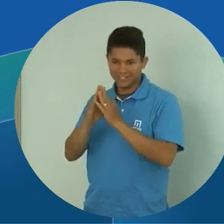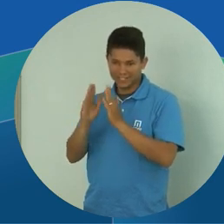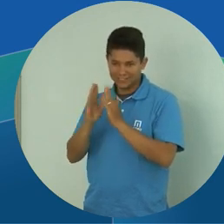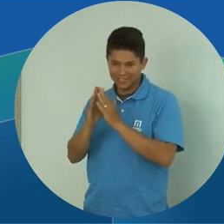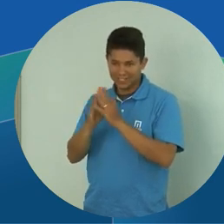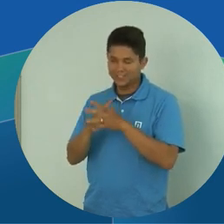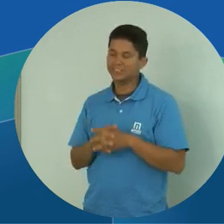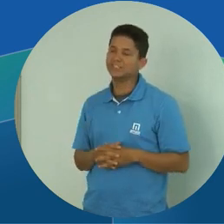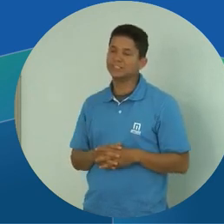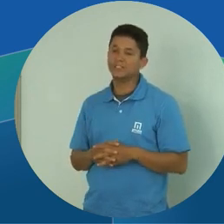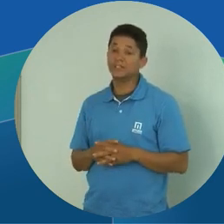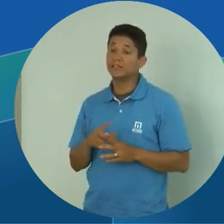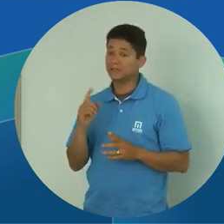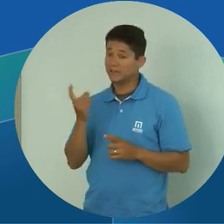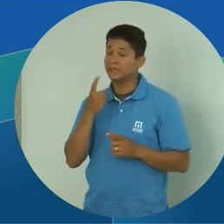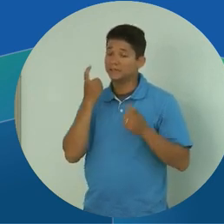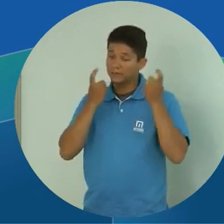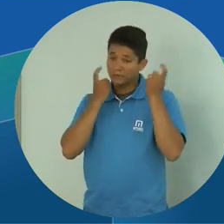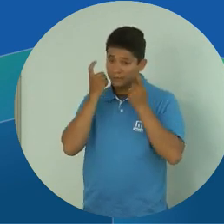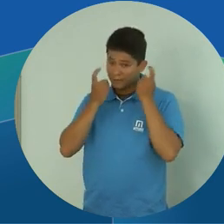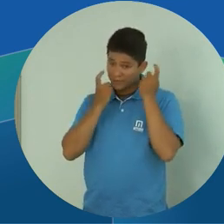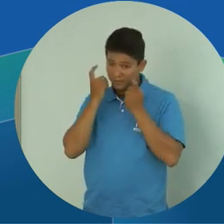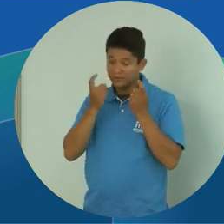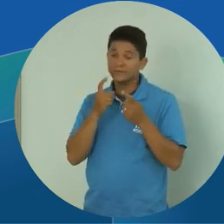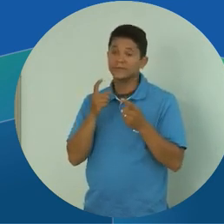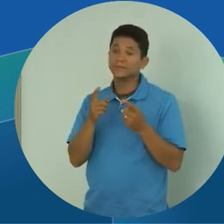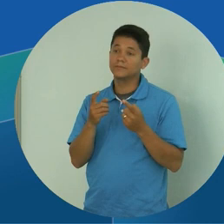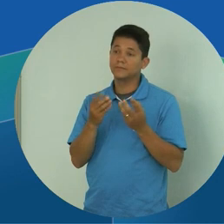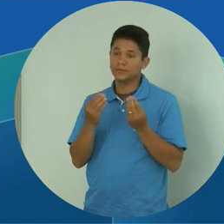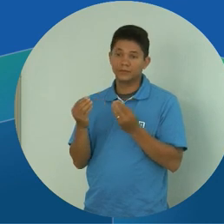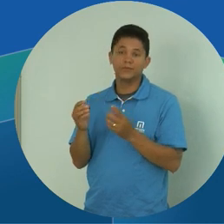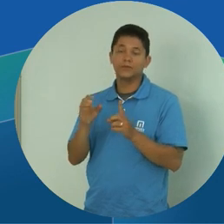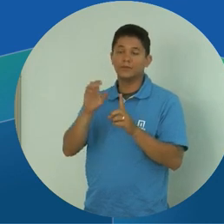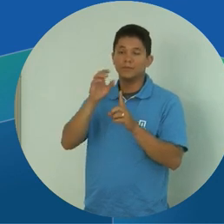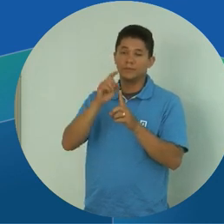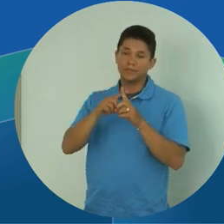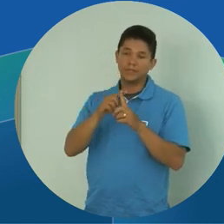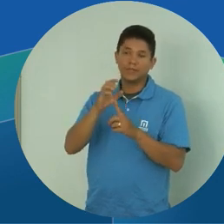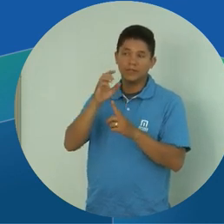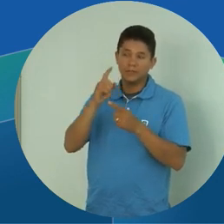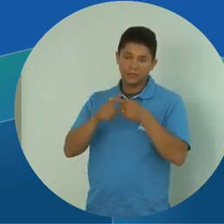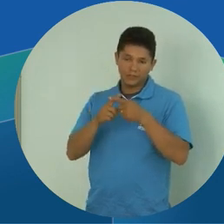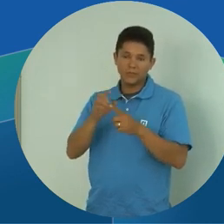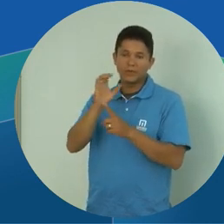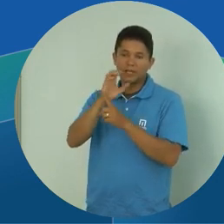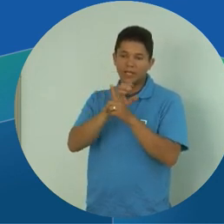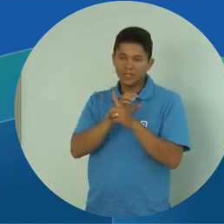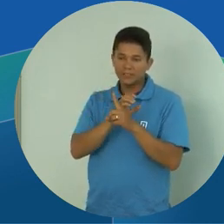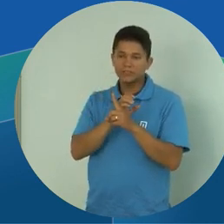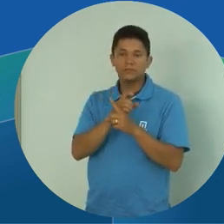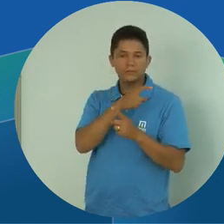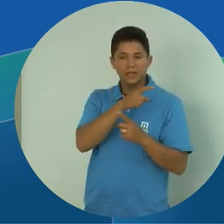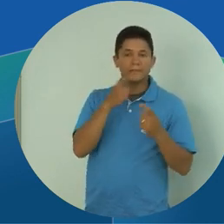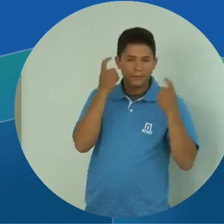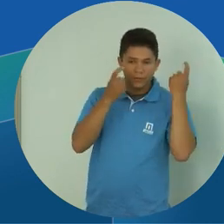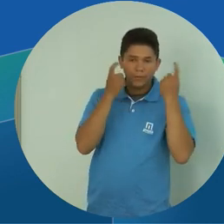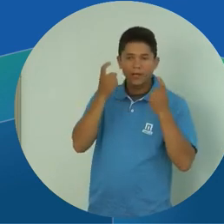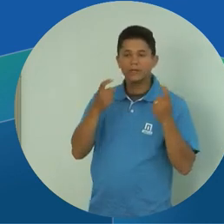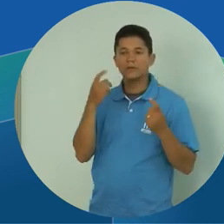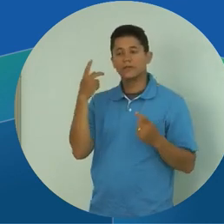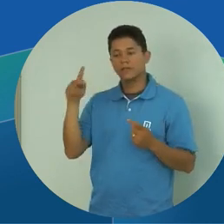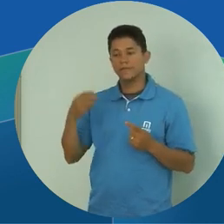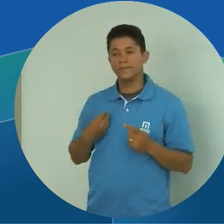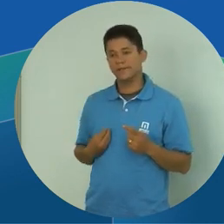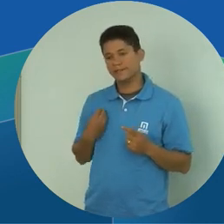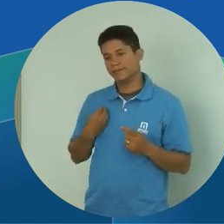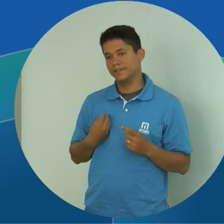gente tem que se preocupar muito, e o nosso cliente tem uma preocupação muito grande com isso, pela vida das pessoas,